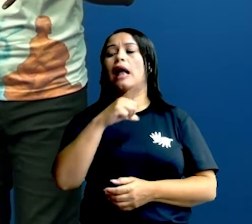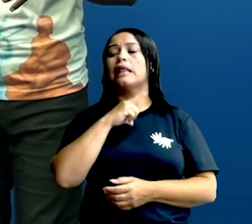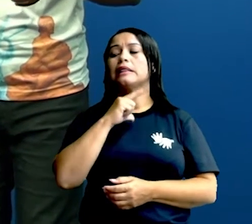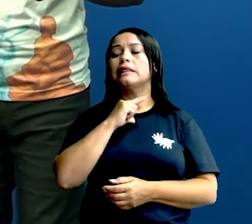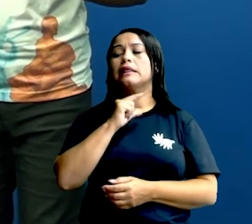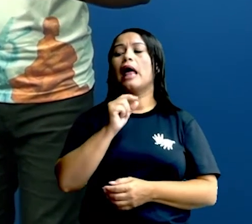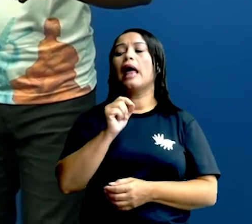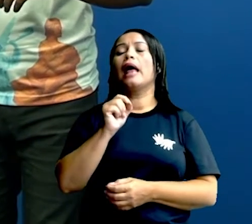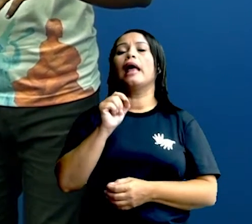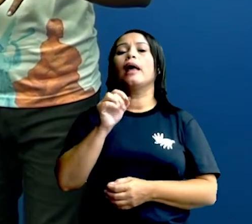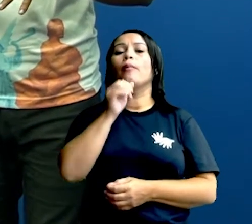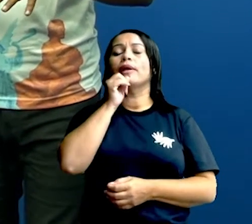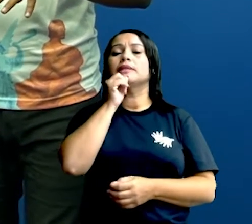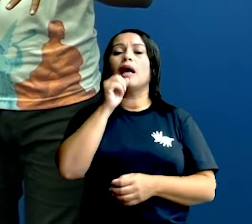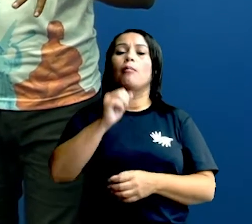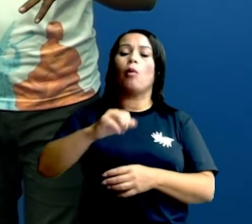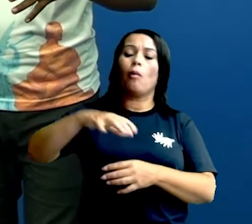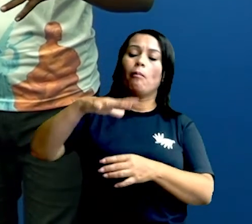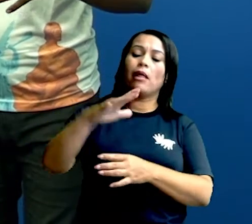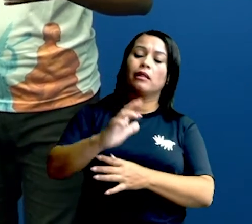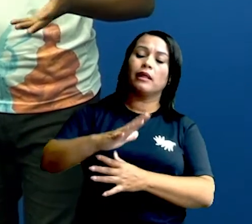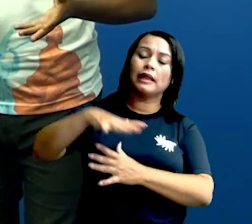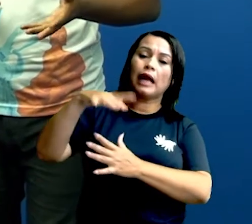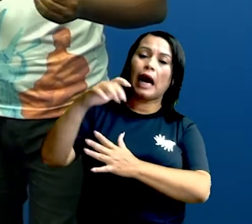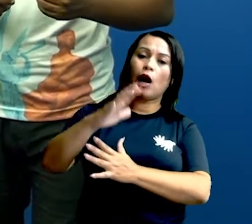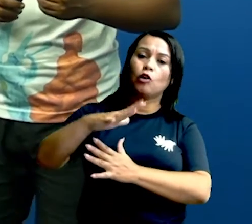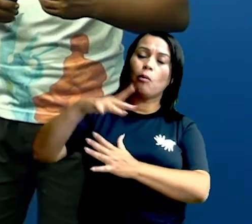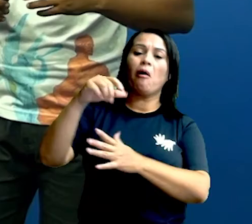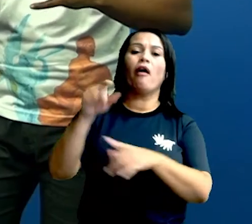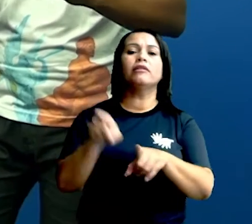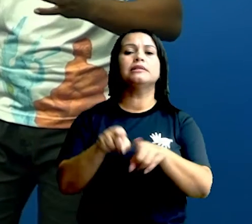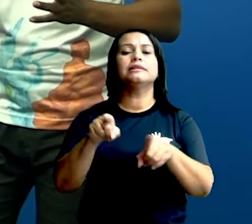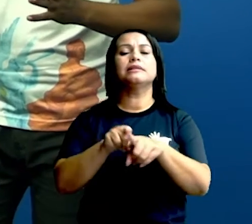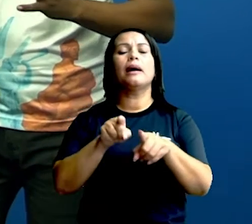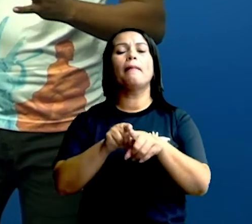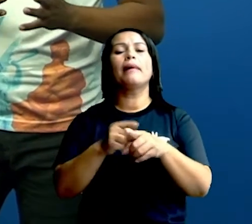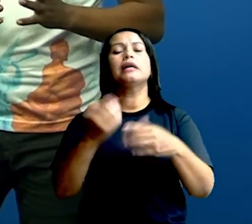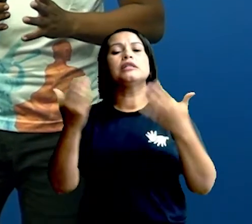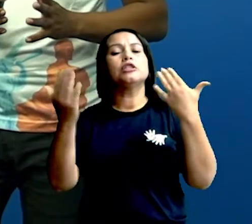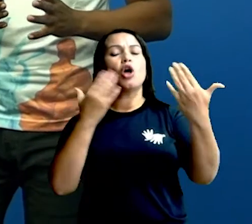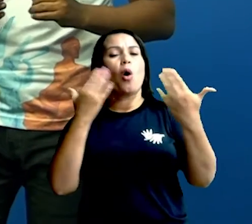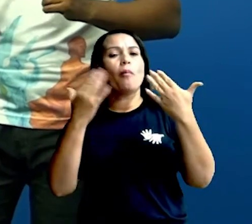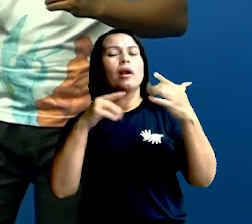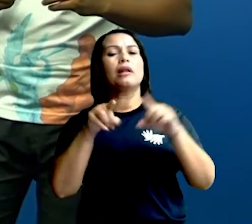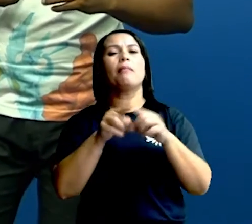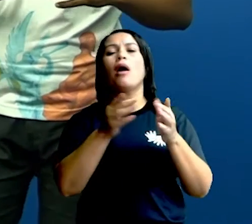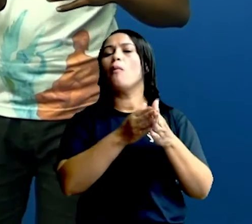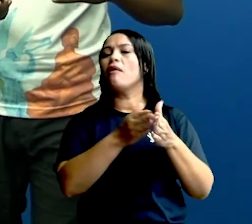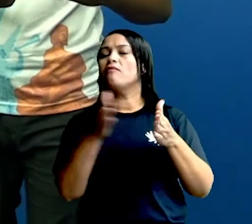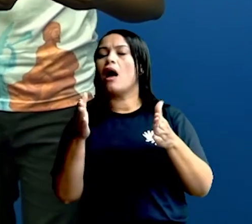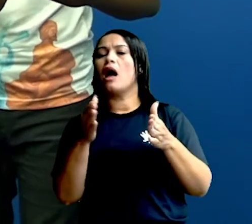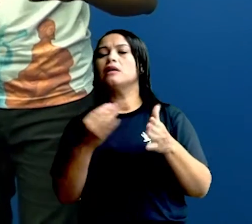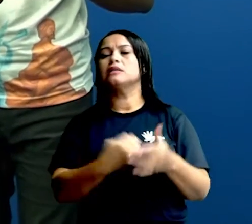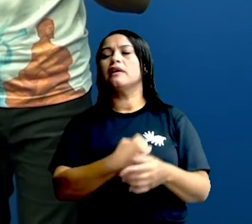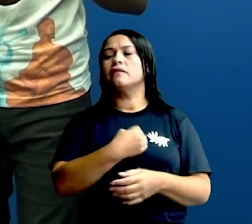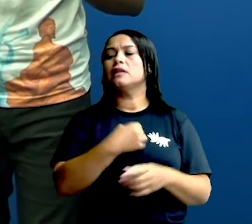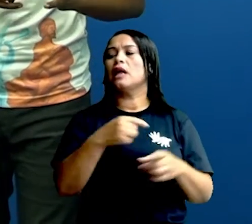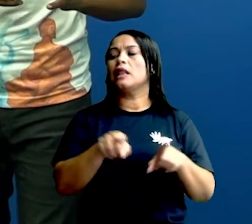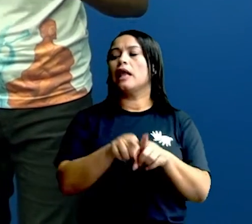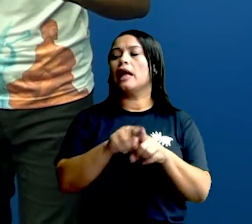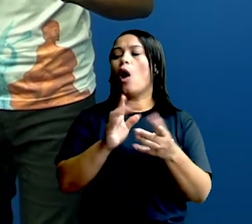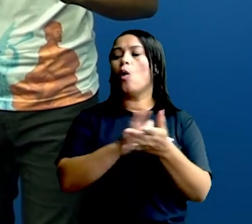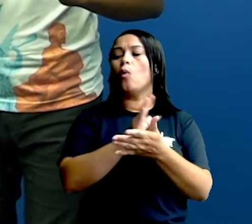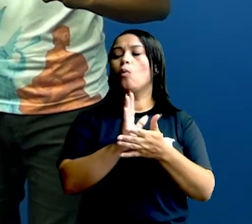possuem tentáculos, são móveis ou sésseis também, ficam parados em certa fase da vida, ou então algumas espécies também